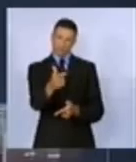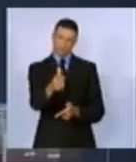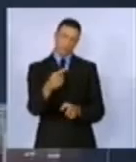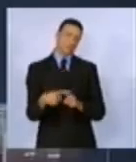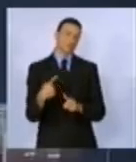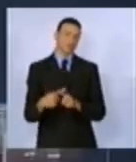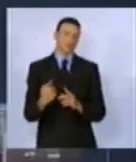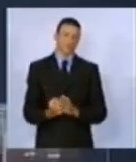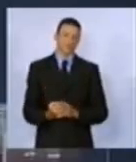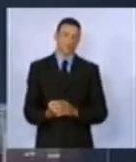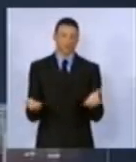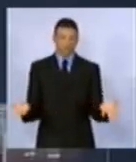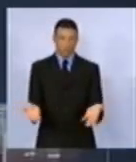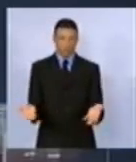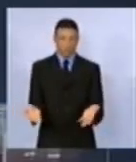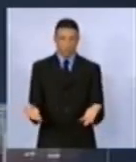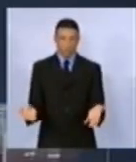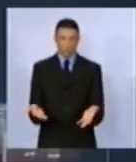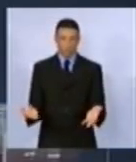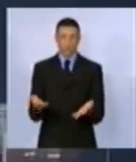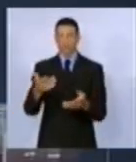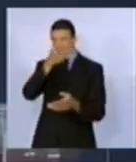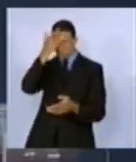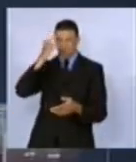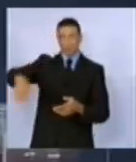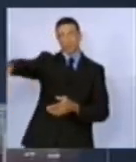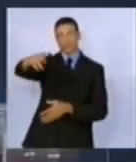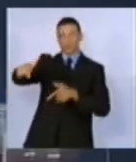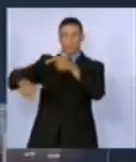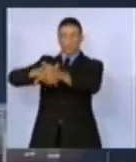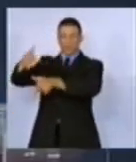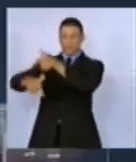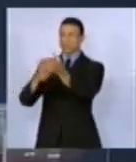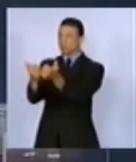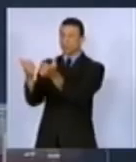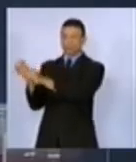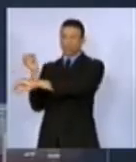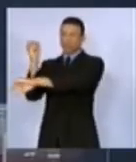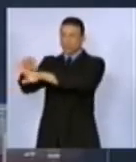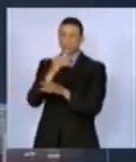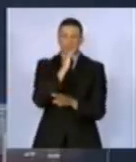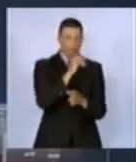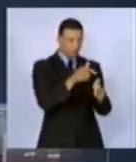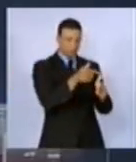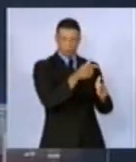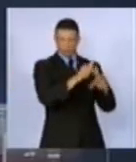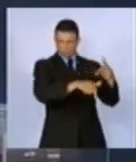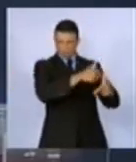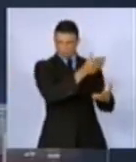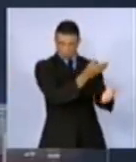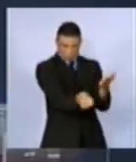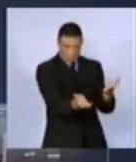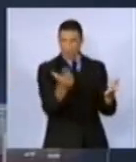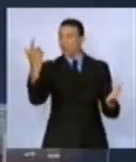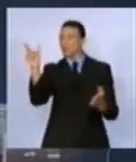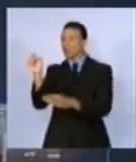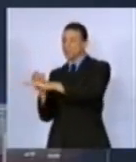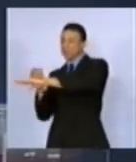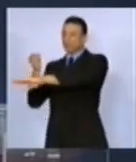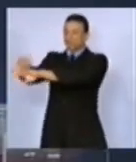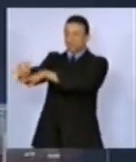a vivemos uma situação de pleno emprego no nosso país só que a situação de pleno emprego quando temos vários trabalhadores